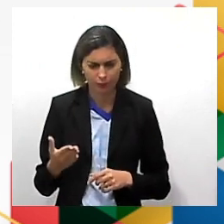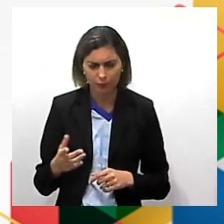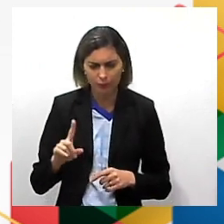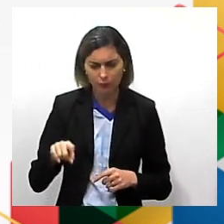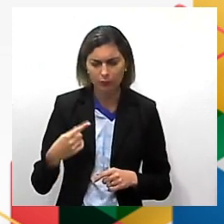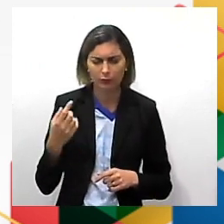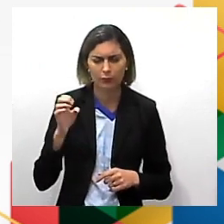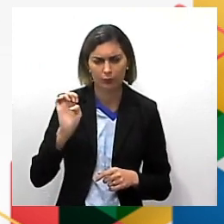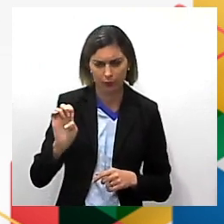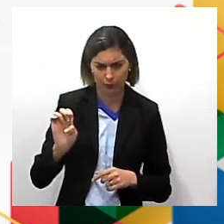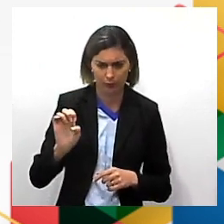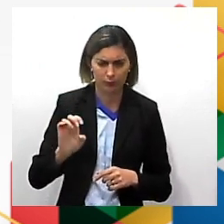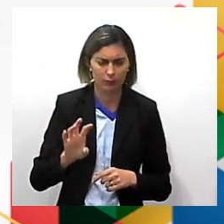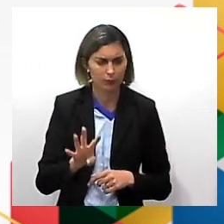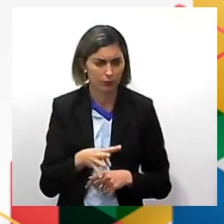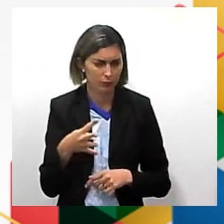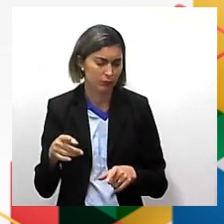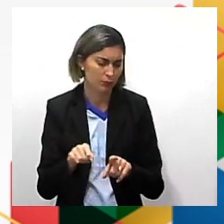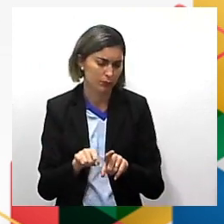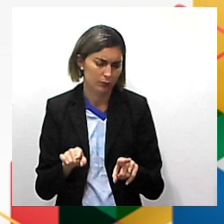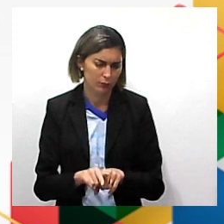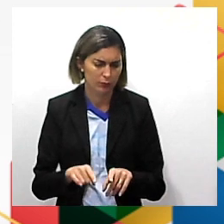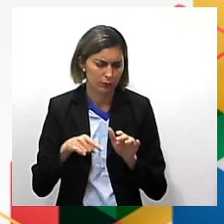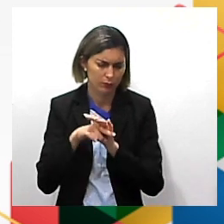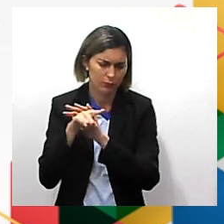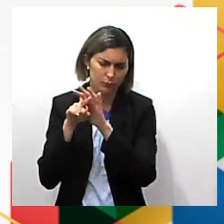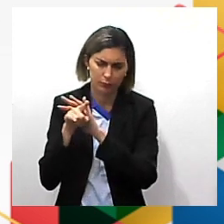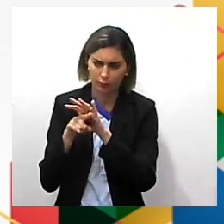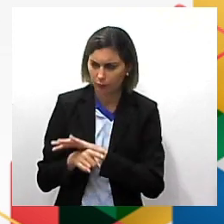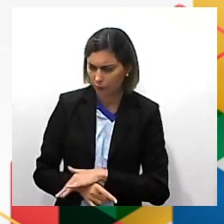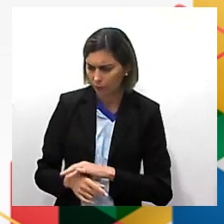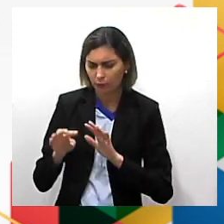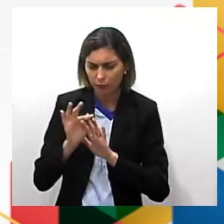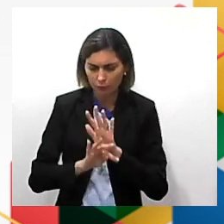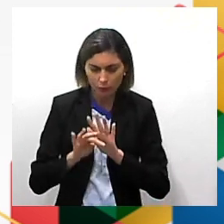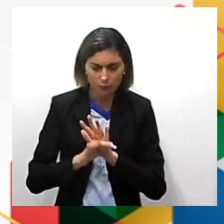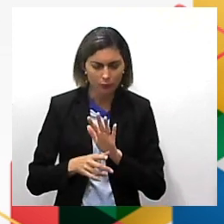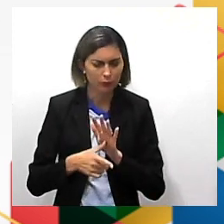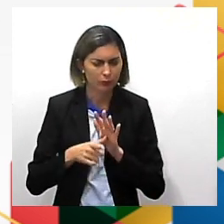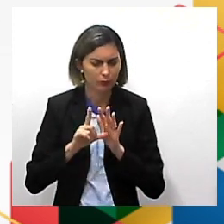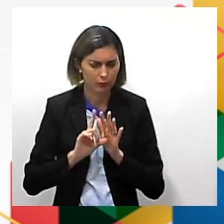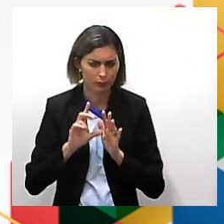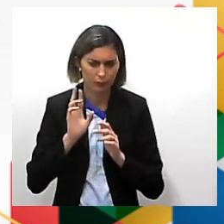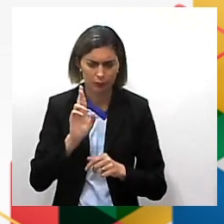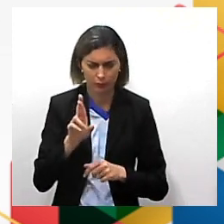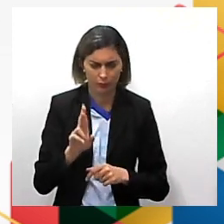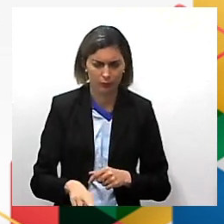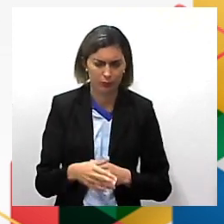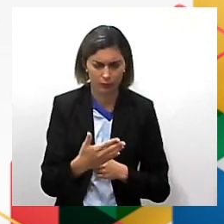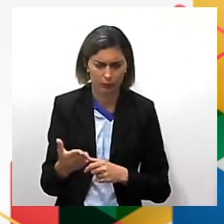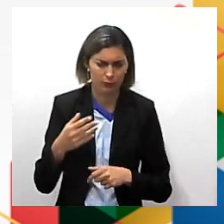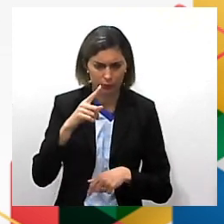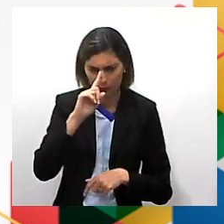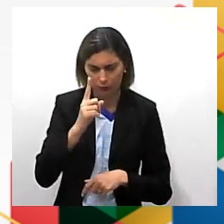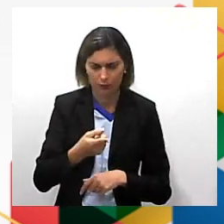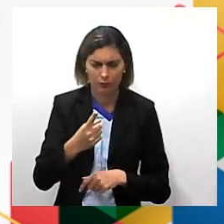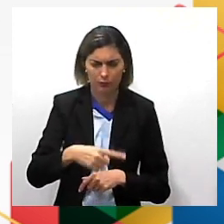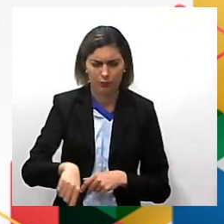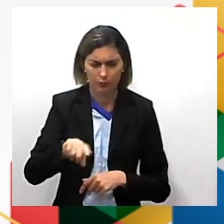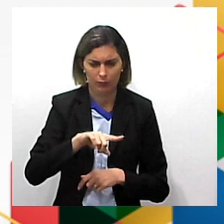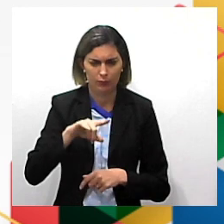e letra E está no gráfico para você analisar a situação do texto anterior e responder e mandar aqui para o